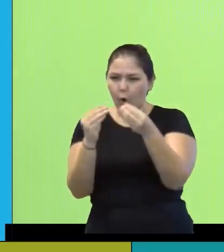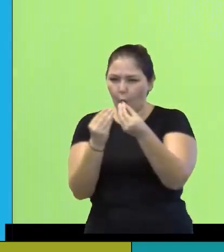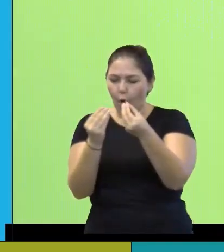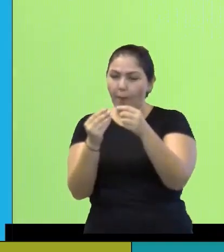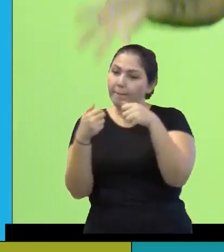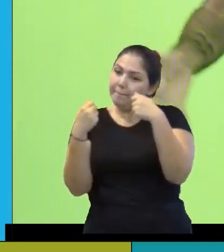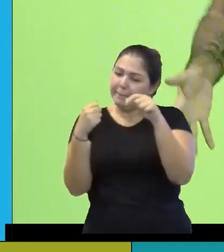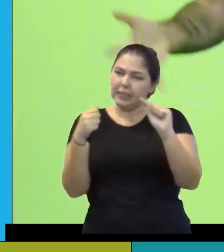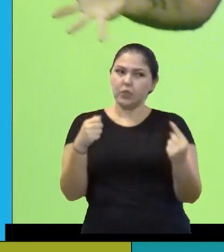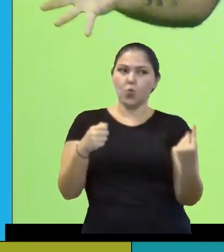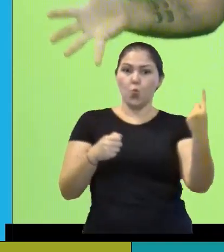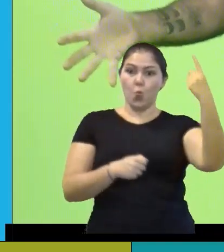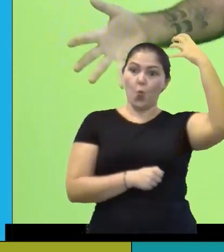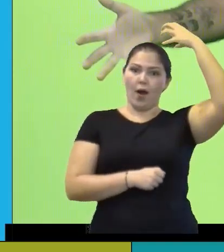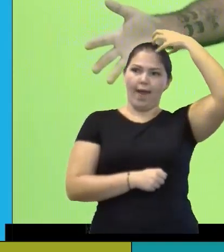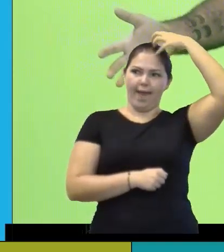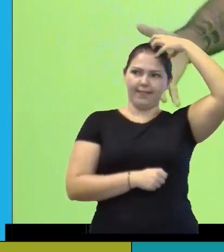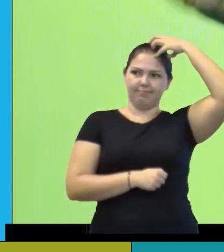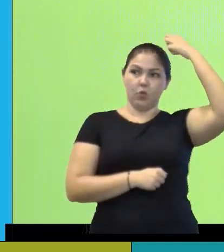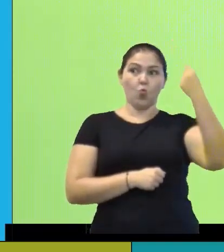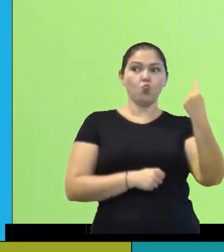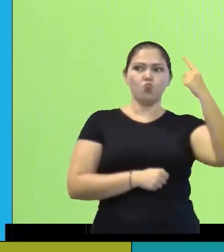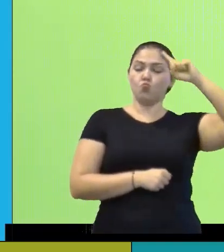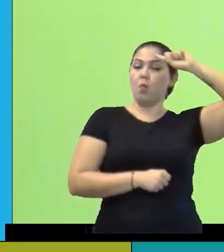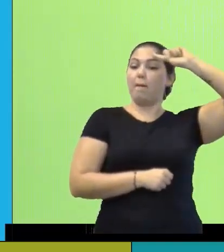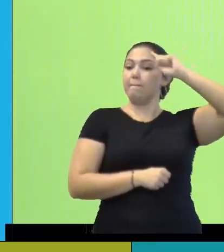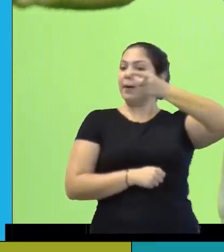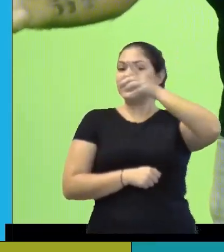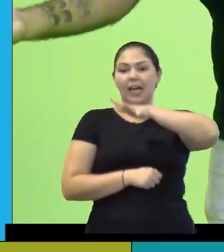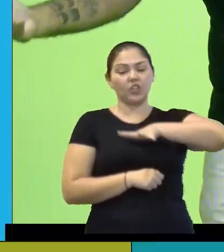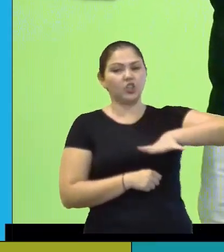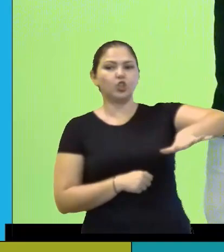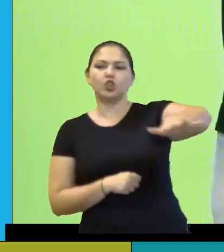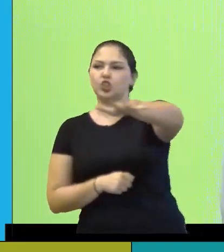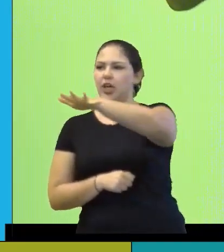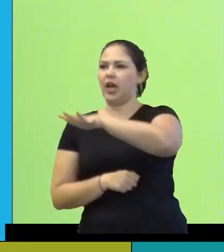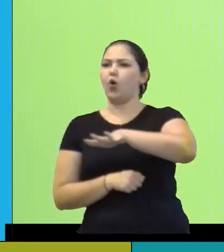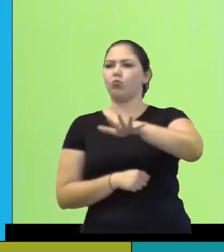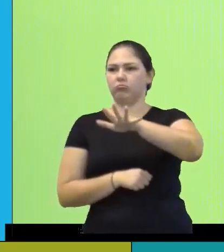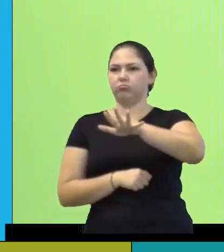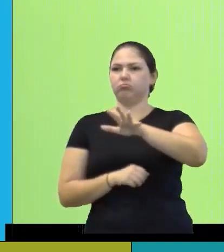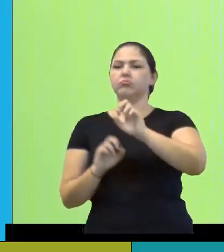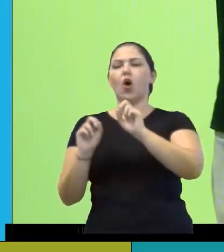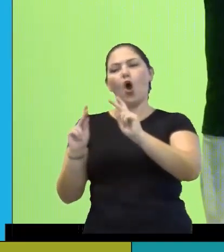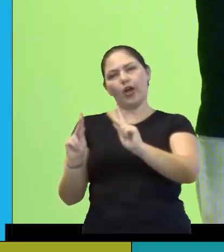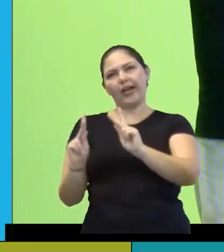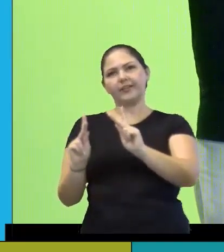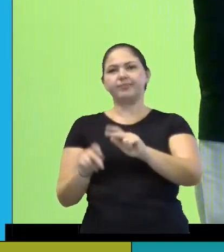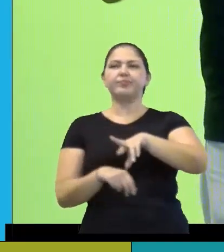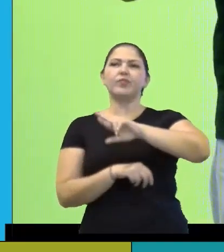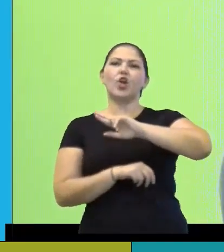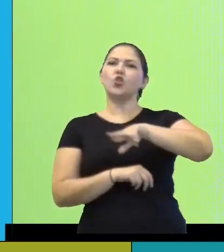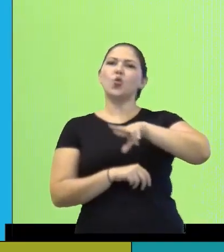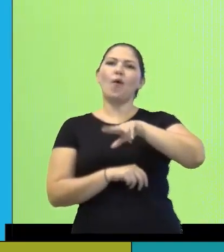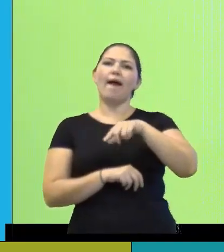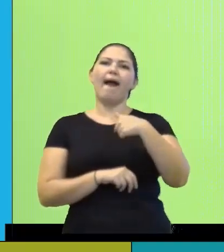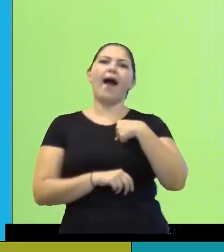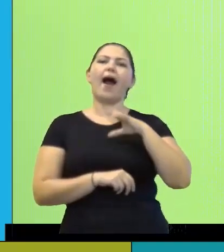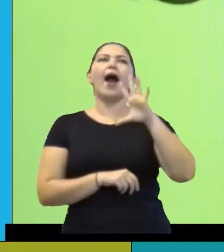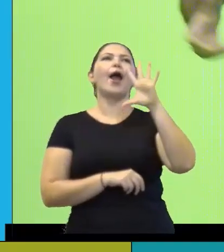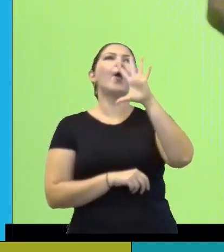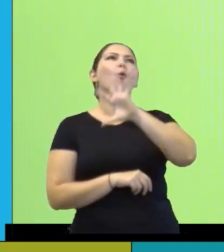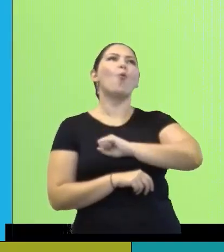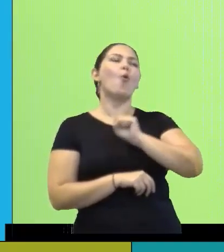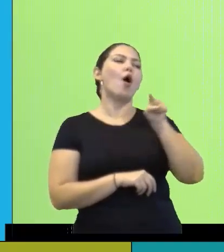é que eu concorde com esse regime, não é que eu goste da ideia dos poderes estarem nas mãos do